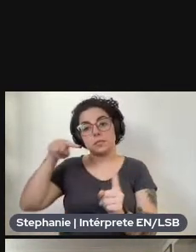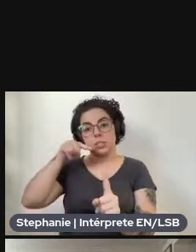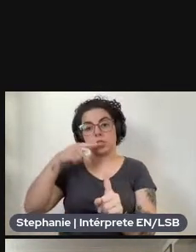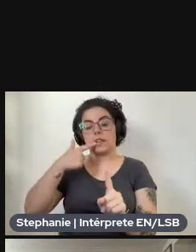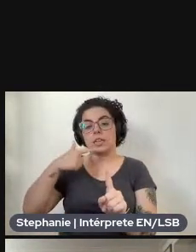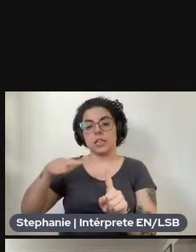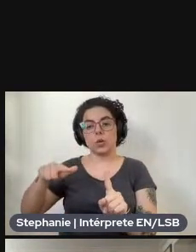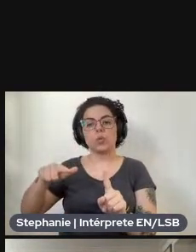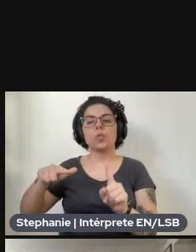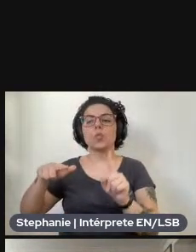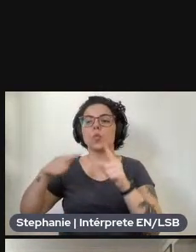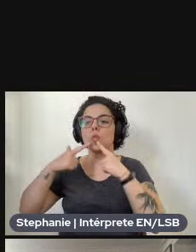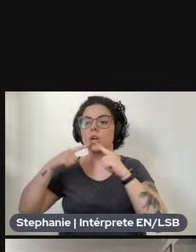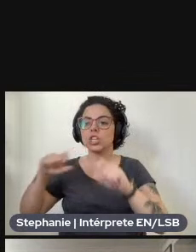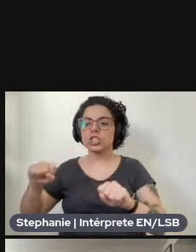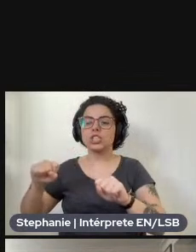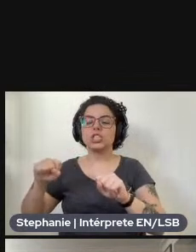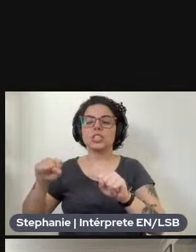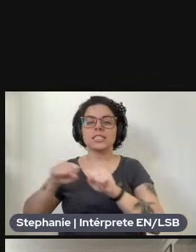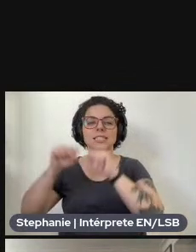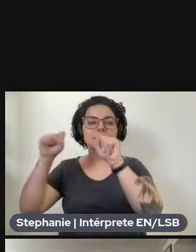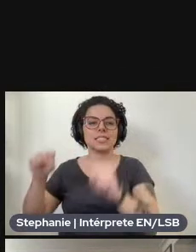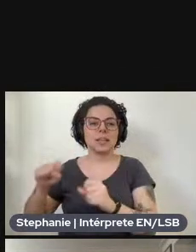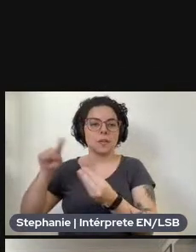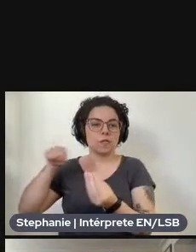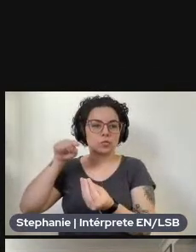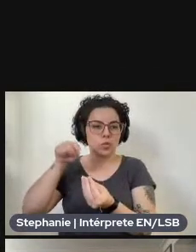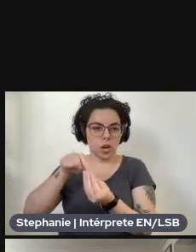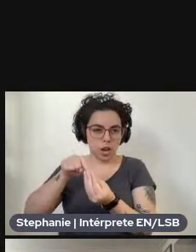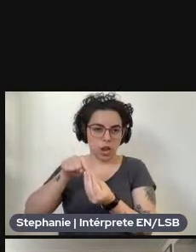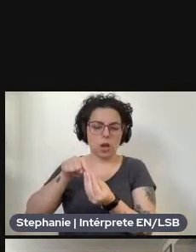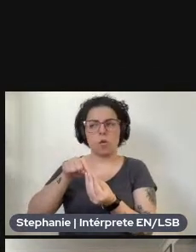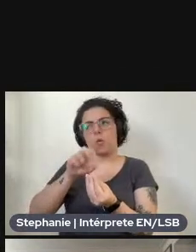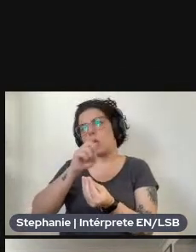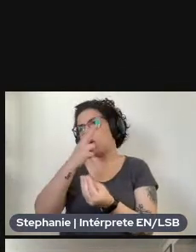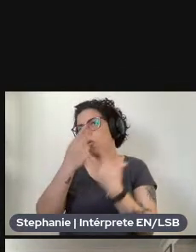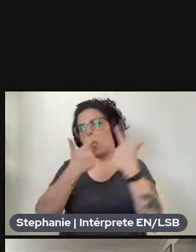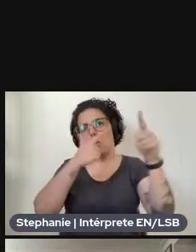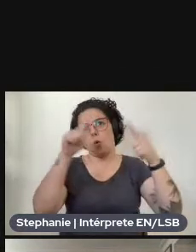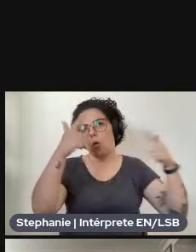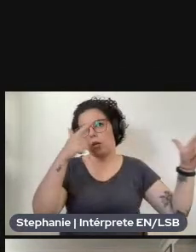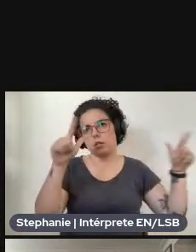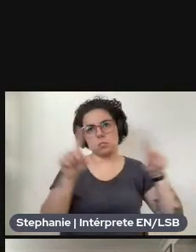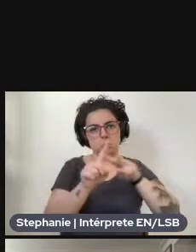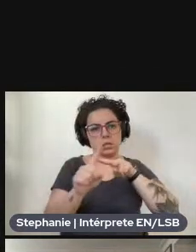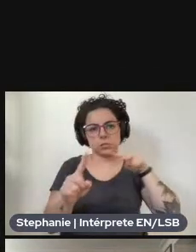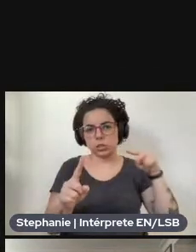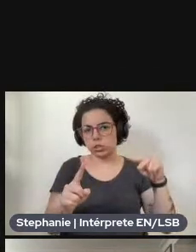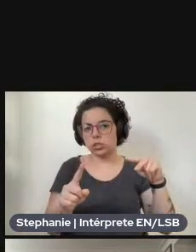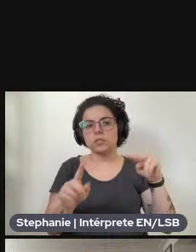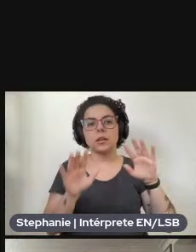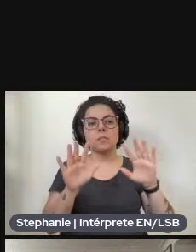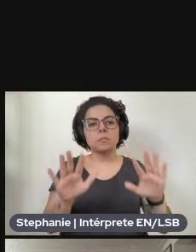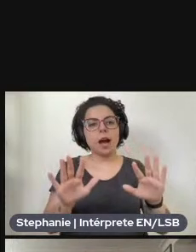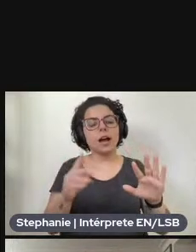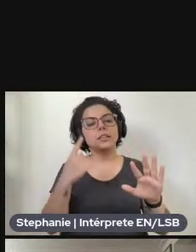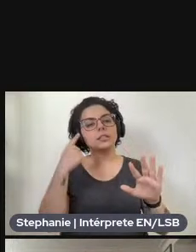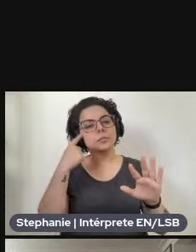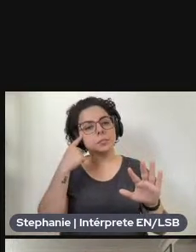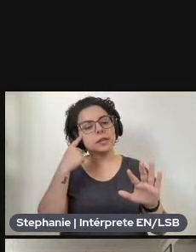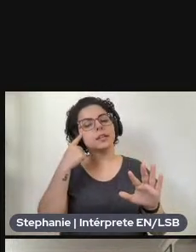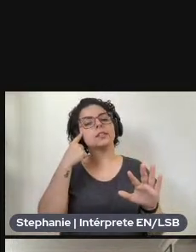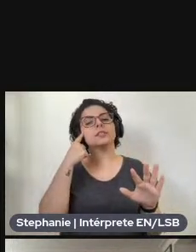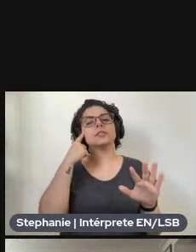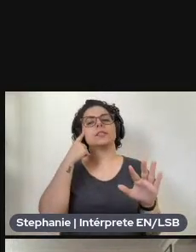mas também a partir de qualquer perspectiva, digamos, que parta de um enquadramento que